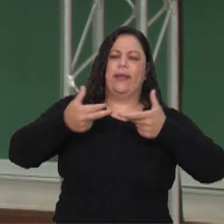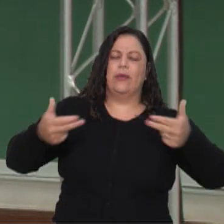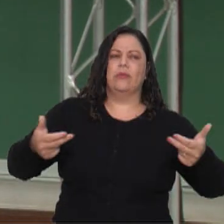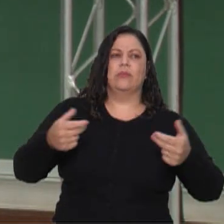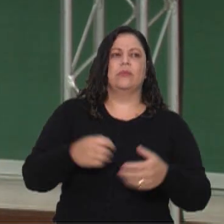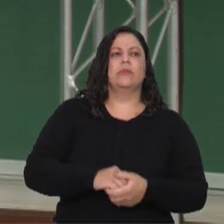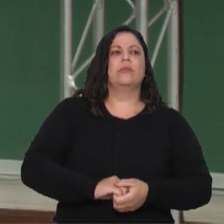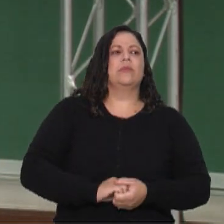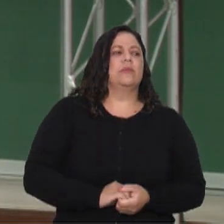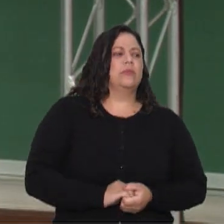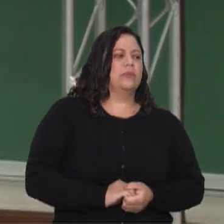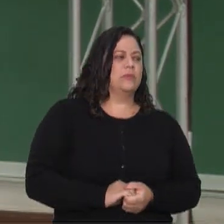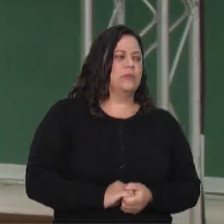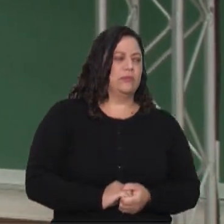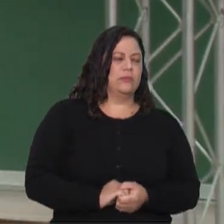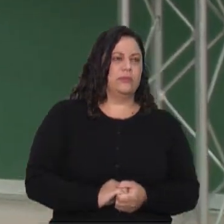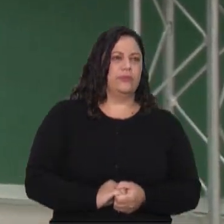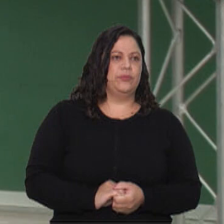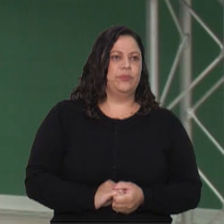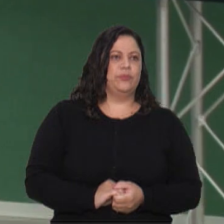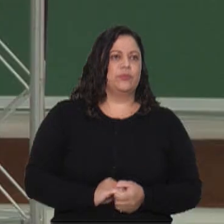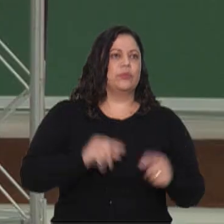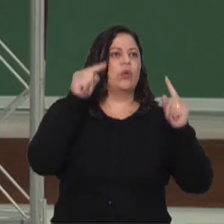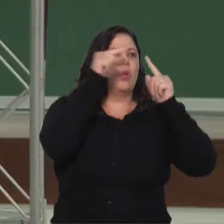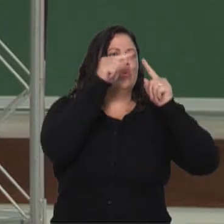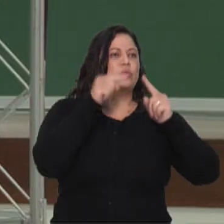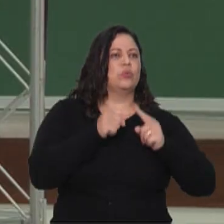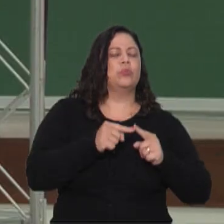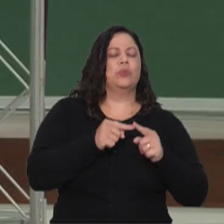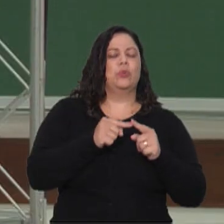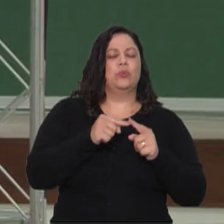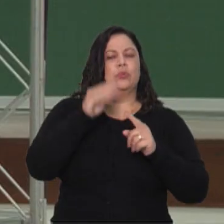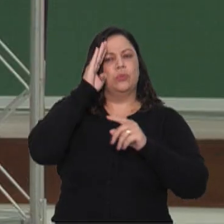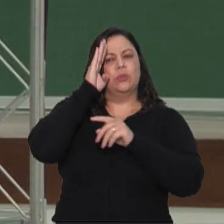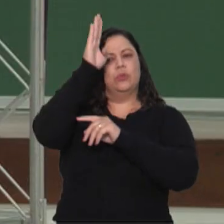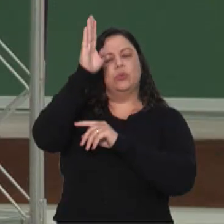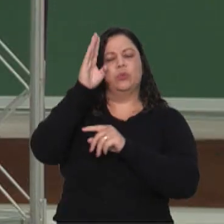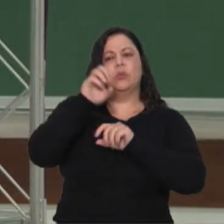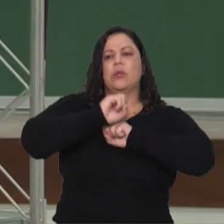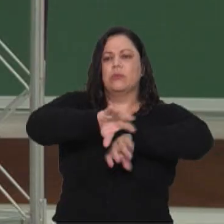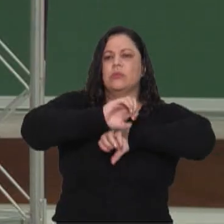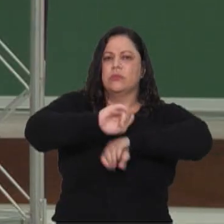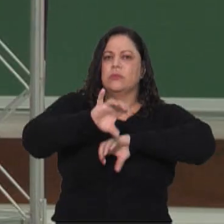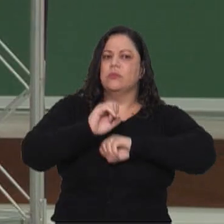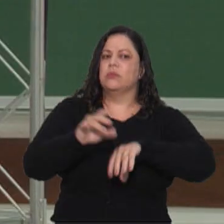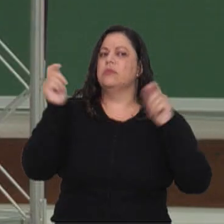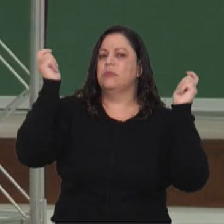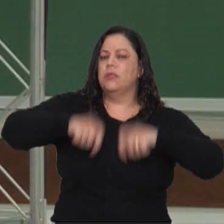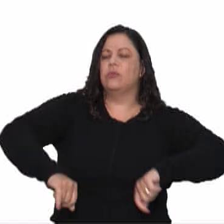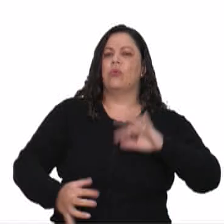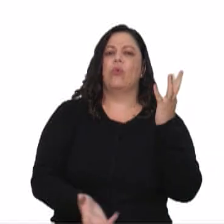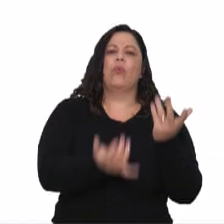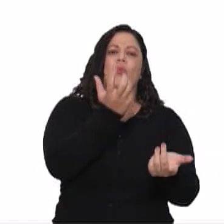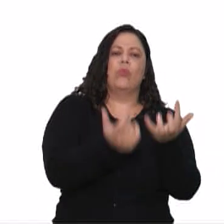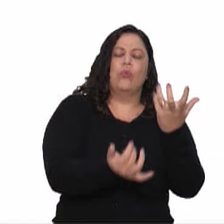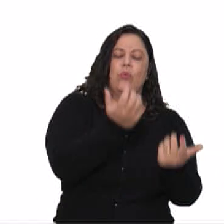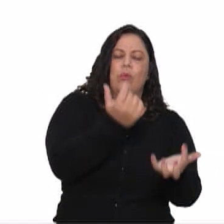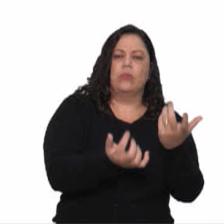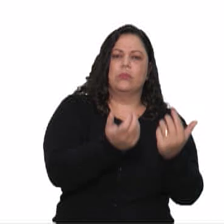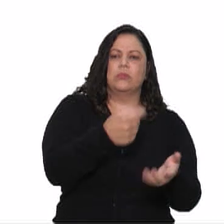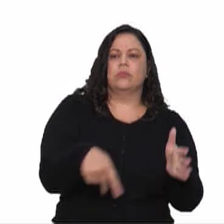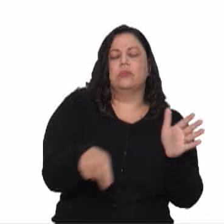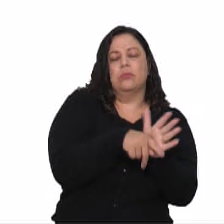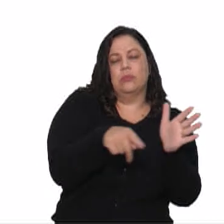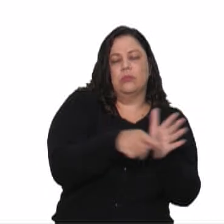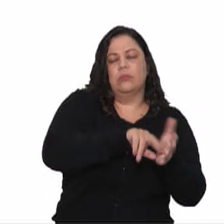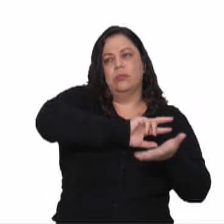estão. Os pontos particulares de sua doutrina são os seguintes. O fogo é o elemento e todas